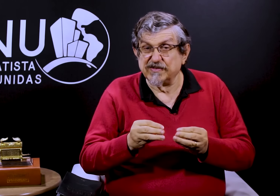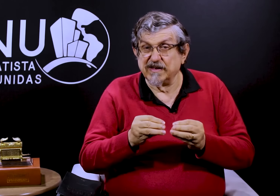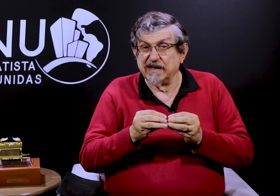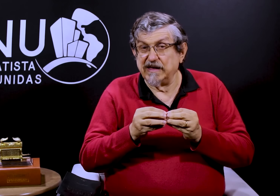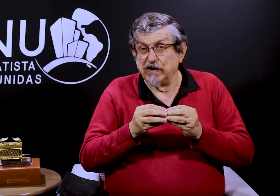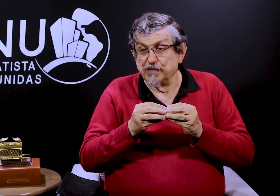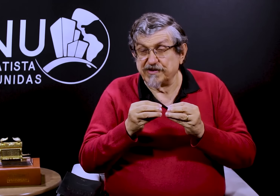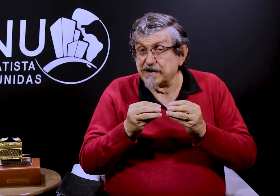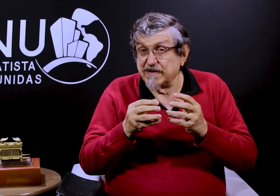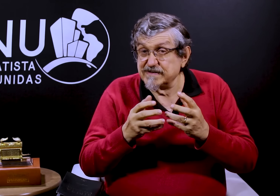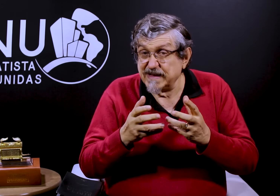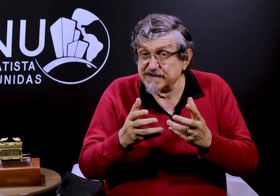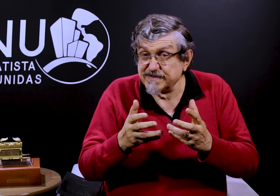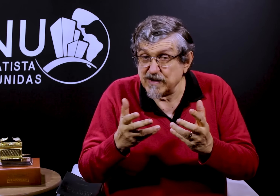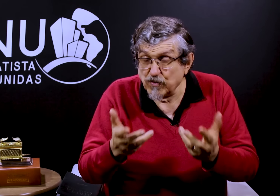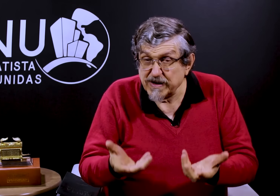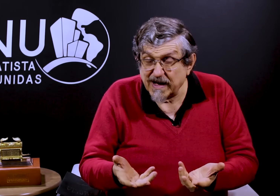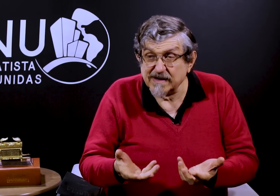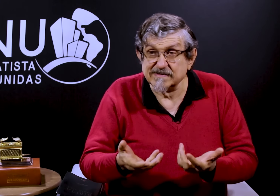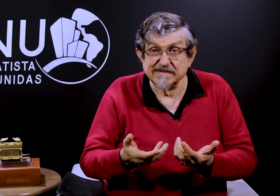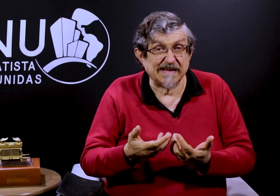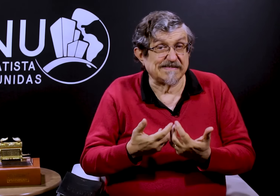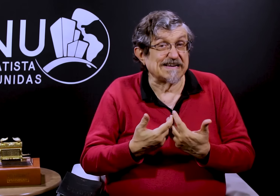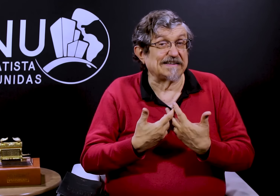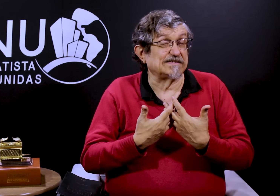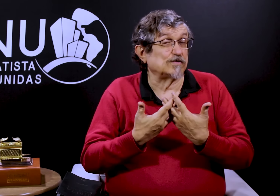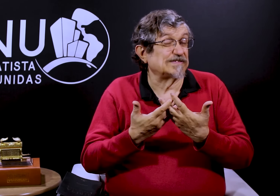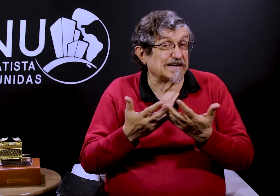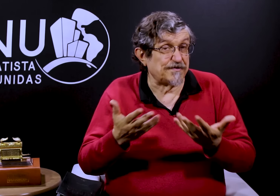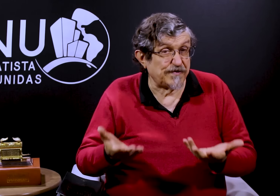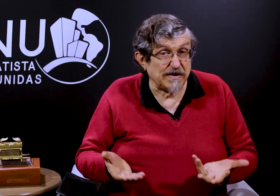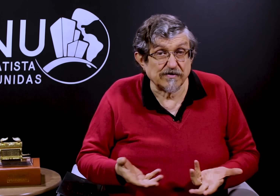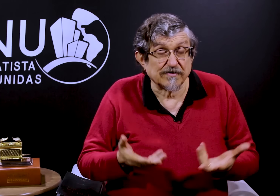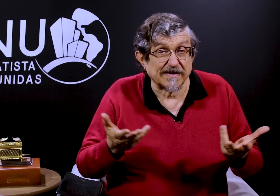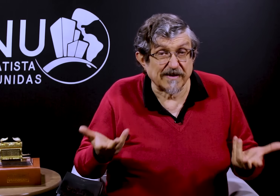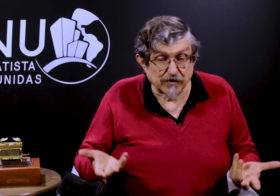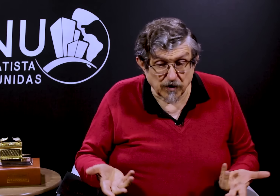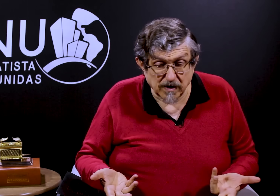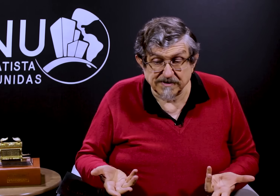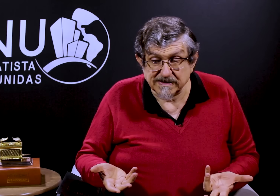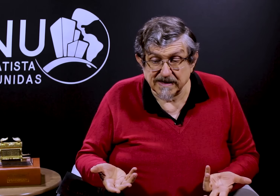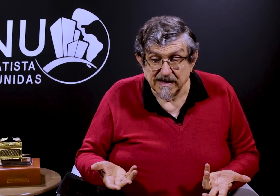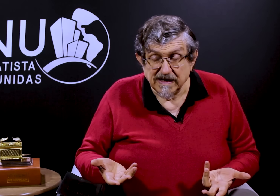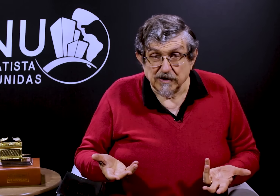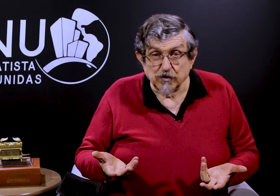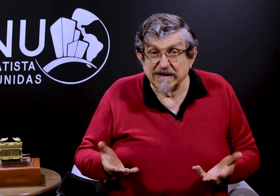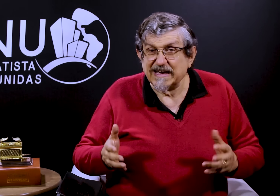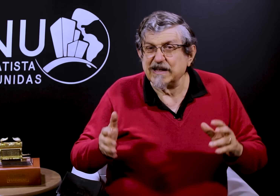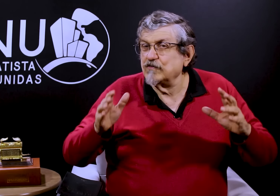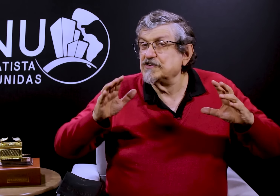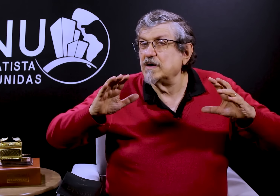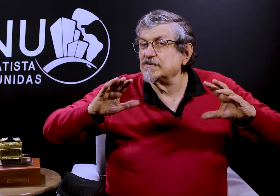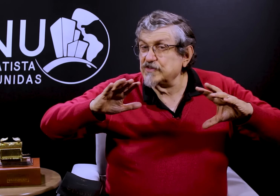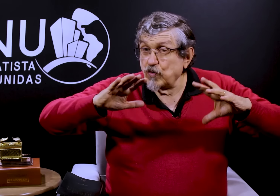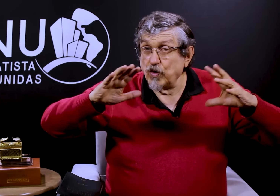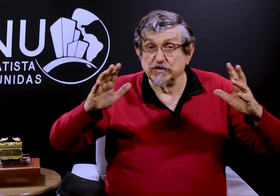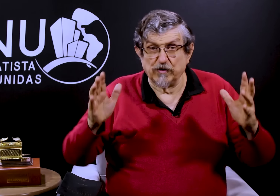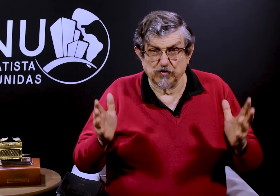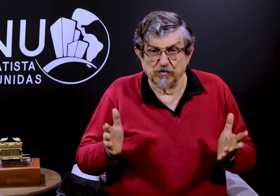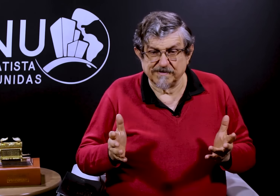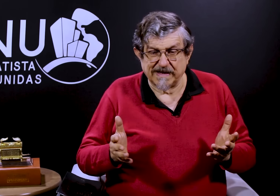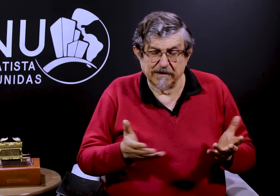leis e E observa as leis cerimoniais as leis ligadas ao sacrifícios ao sacerdote né todo aquele digamos